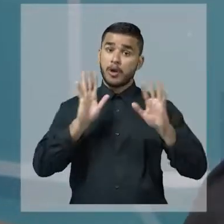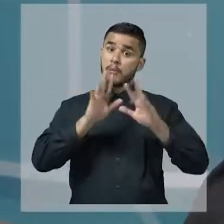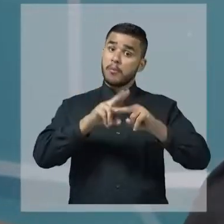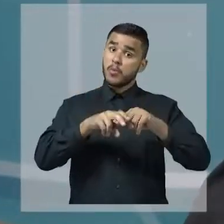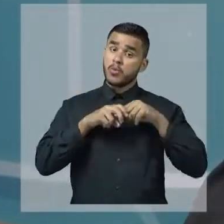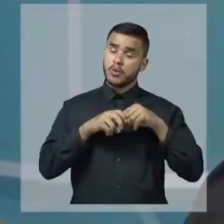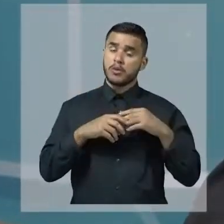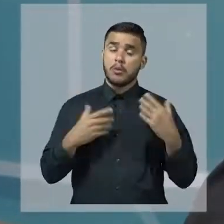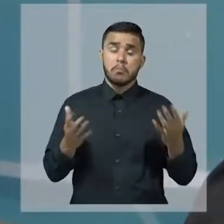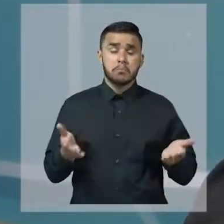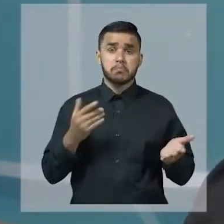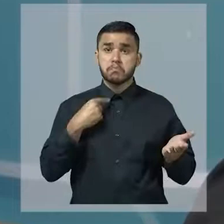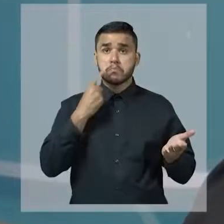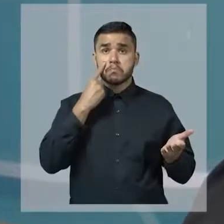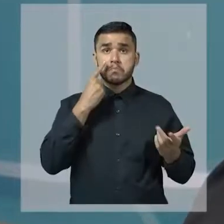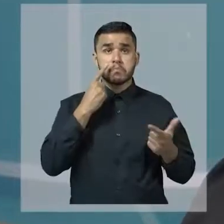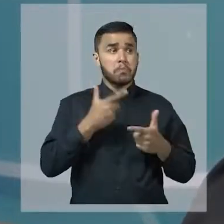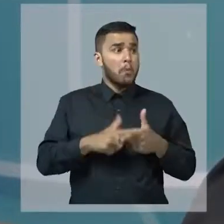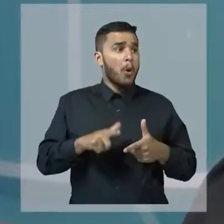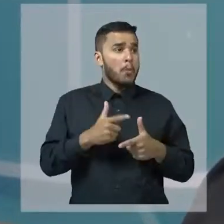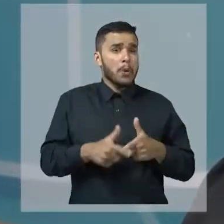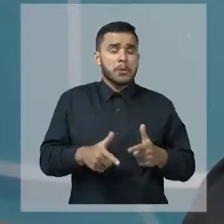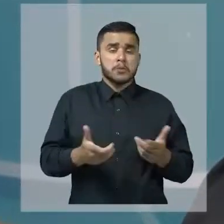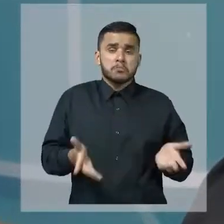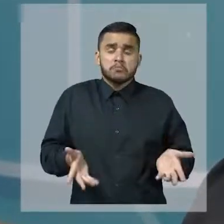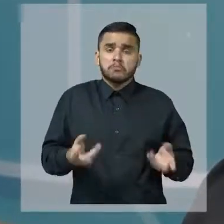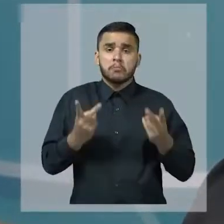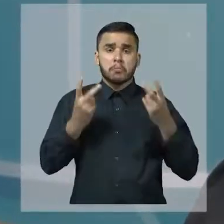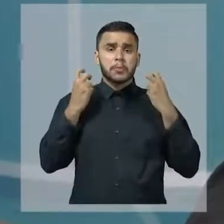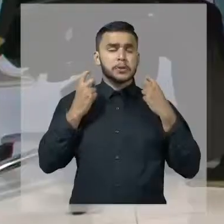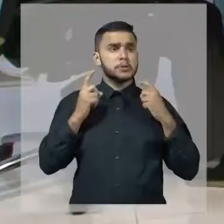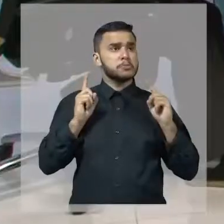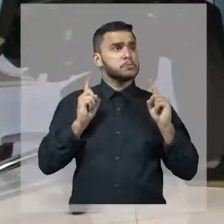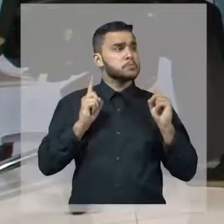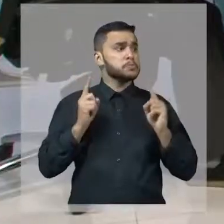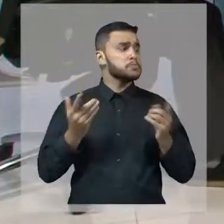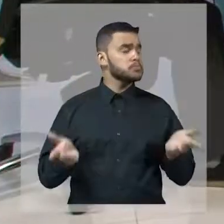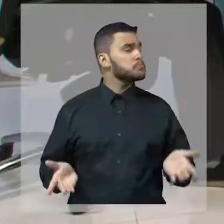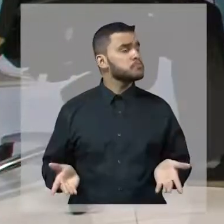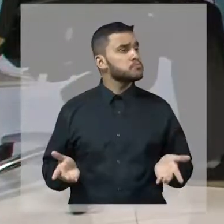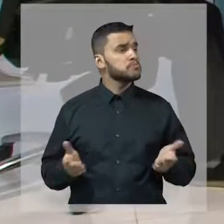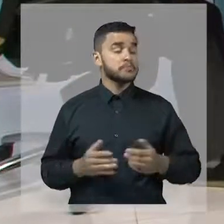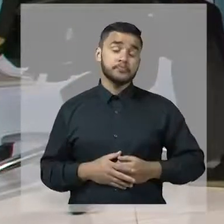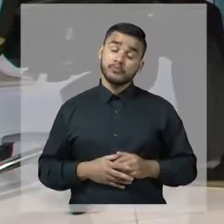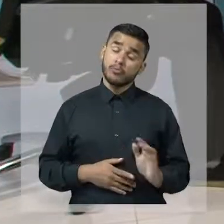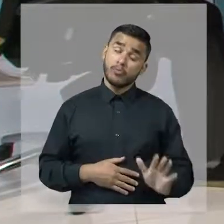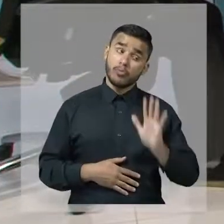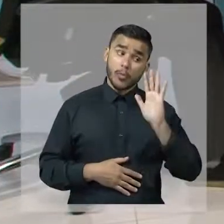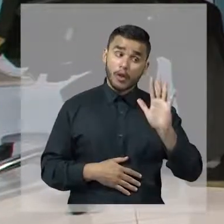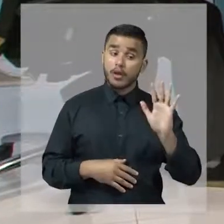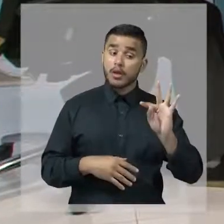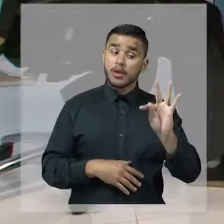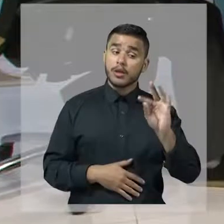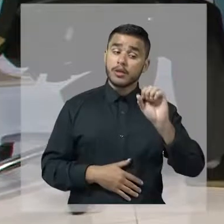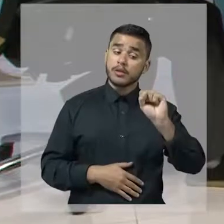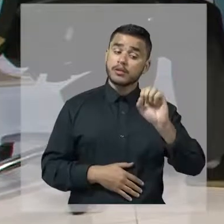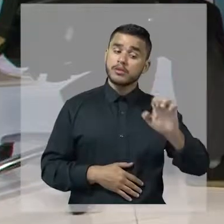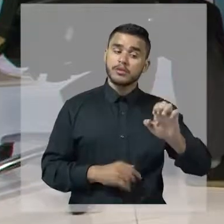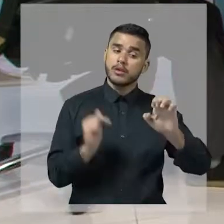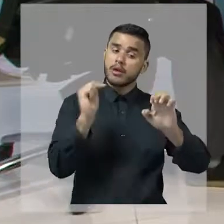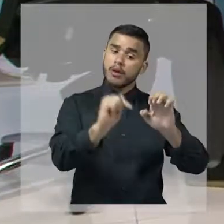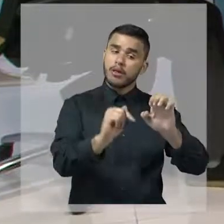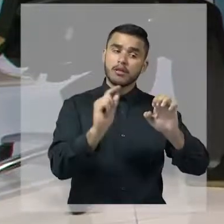não vejo aí qualquer problema. O que eu enxergo, todavia, é que o TSE, ele pode e